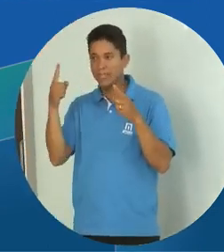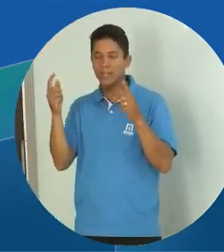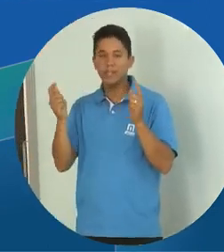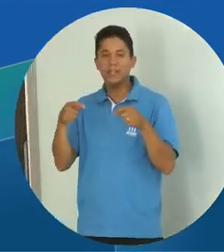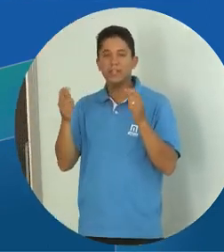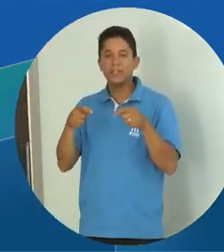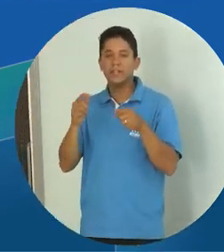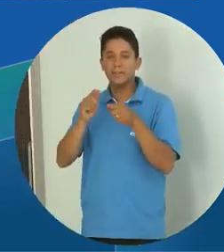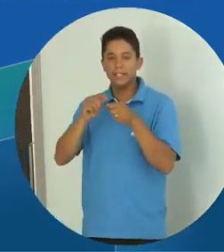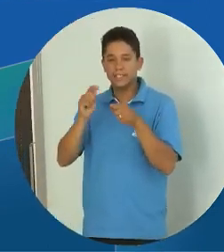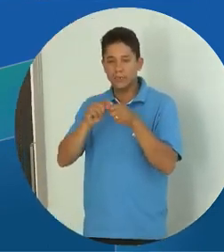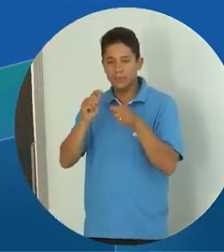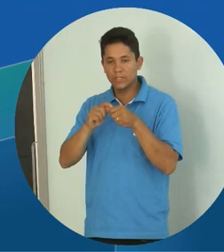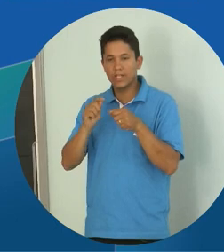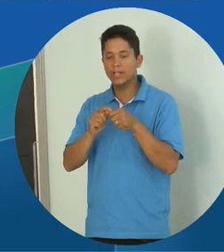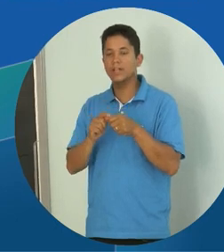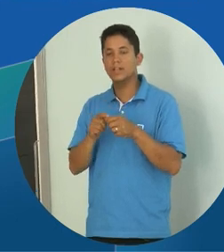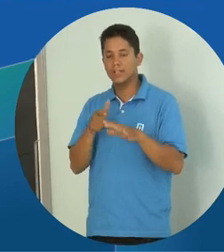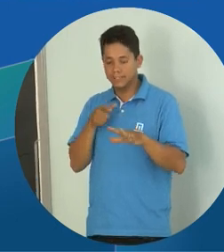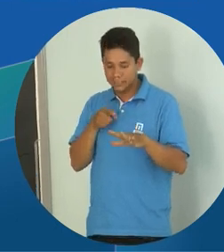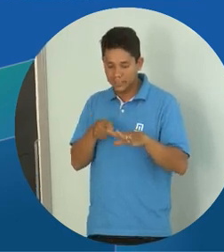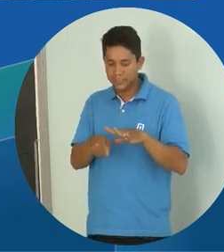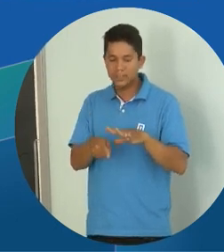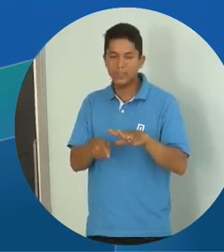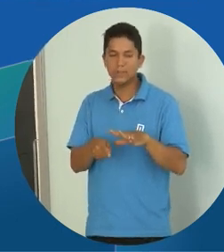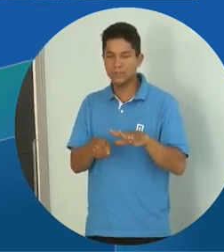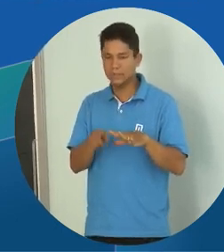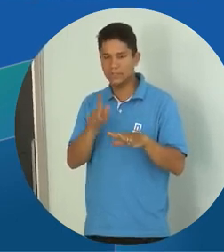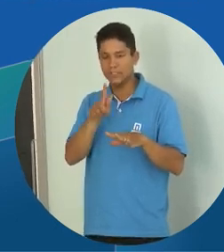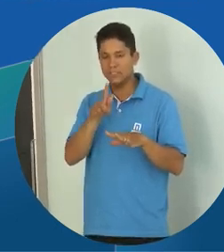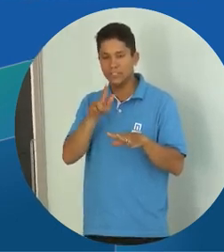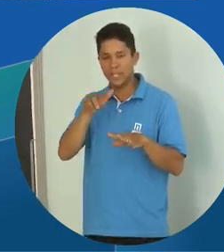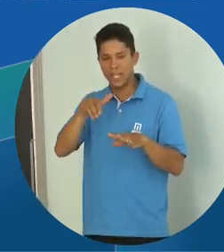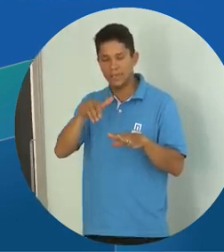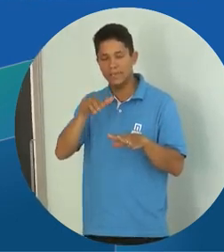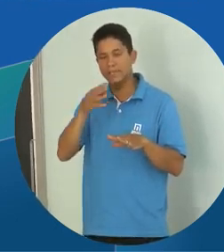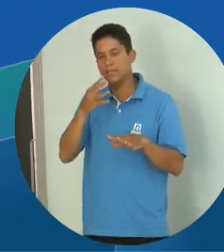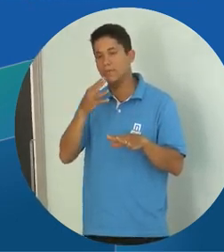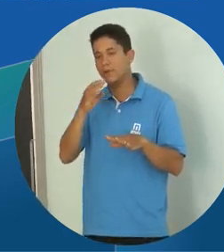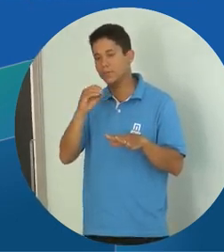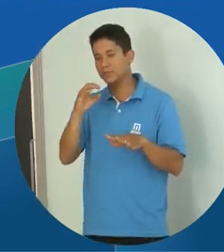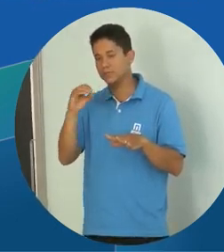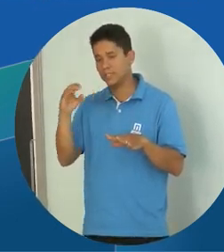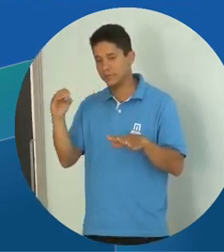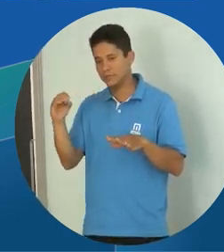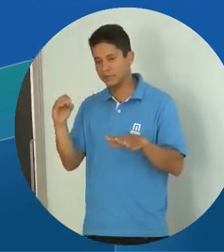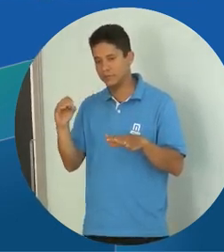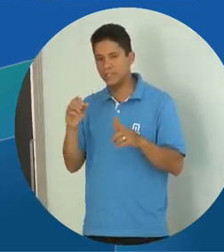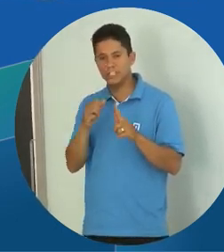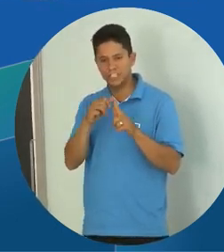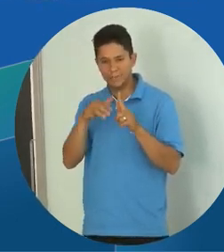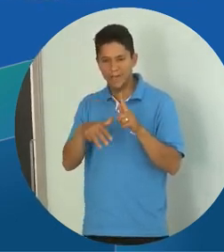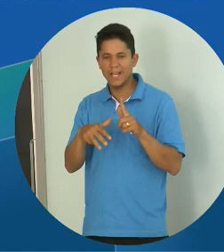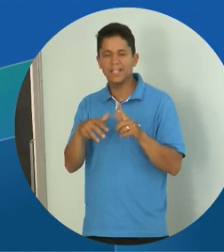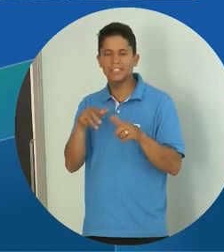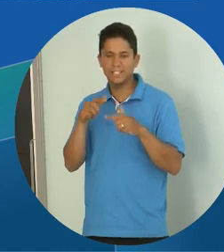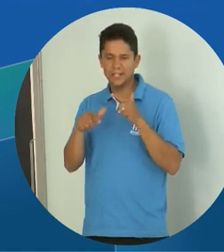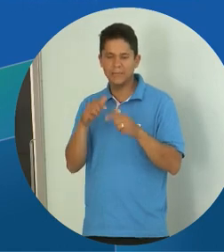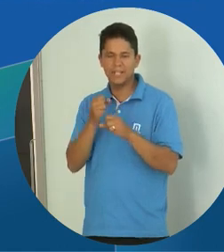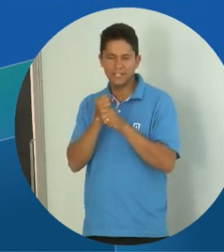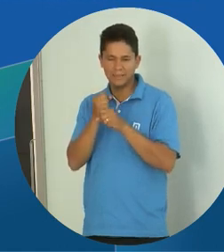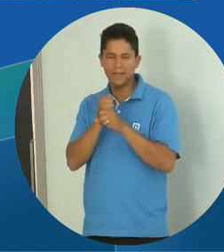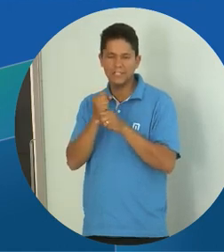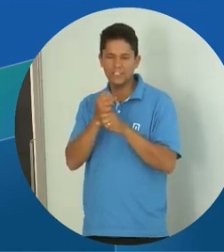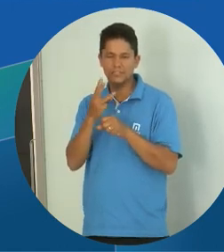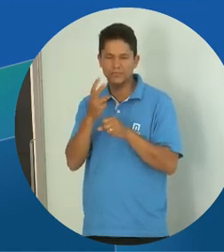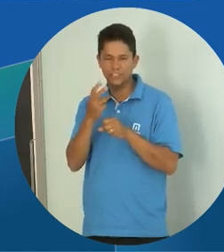era a injeção do GM400, é uma resina polimérica GEMA, já trabalha há mais de 20 anos. Então,